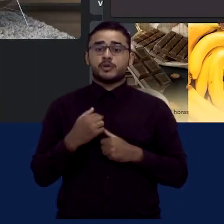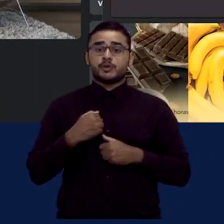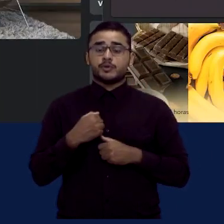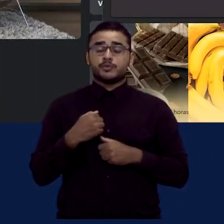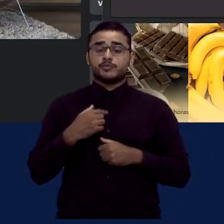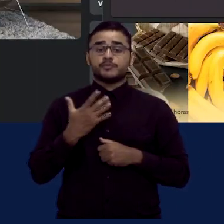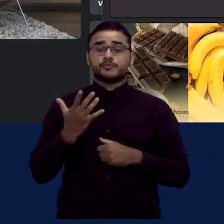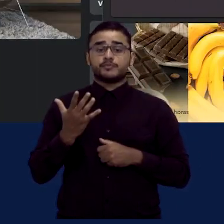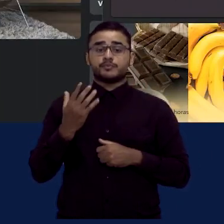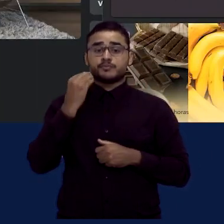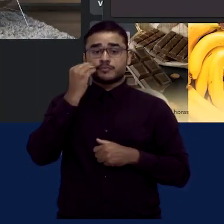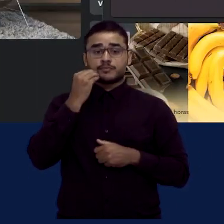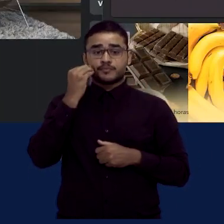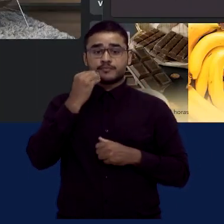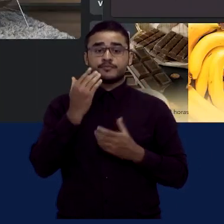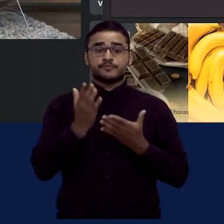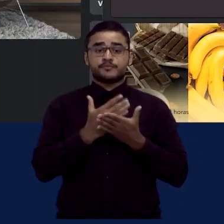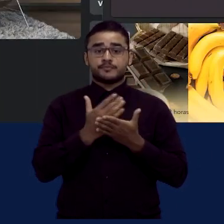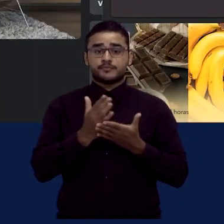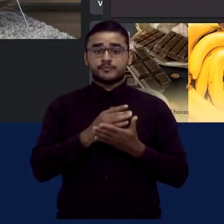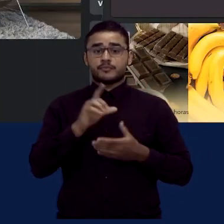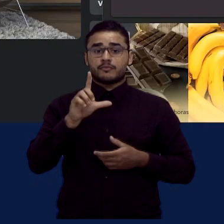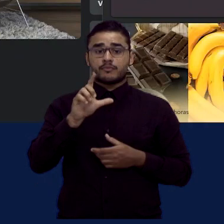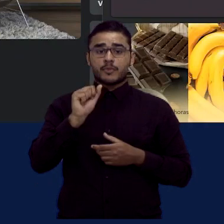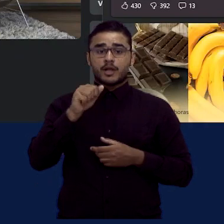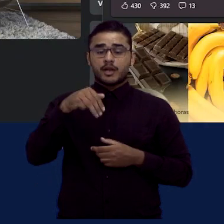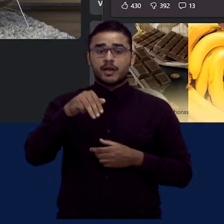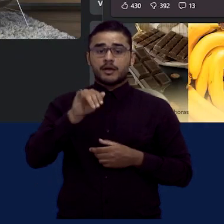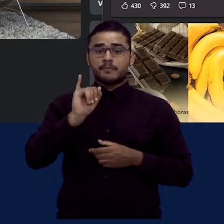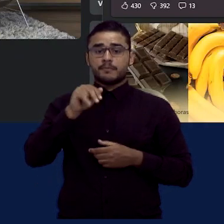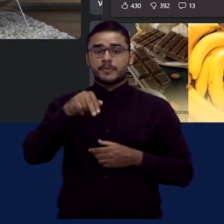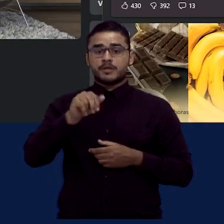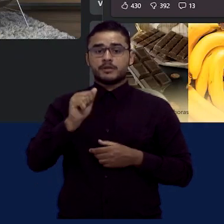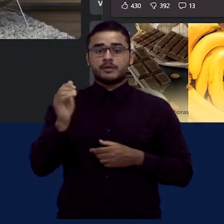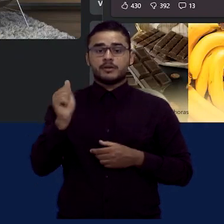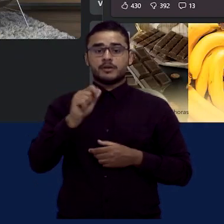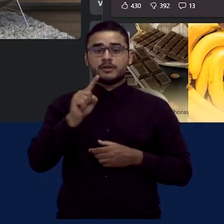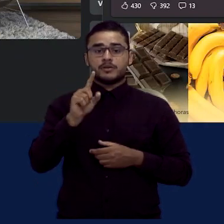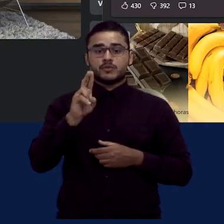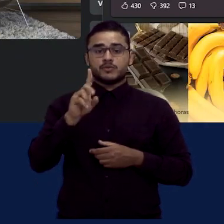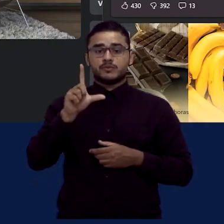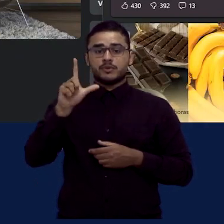trabalho, a Lâmina Azulada, que ganhou o